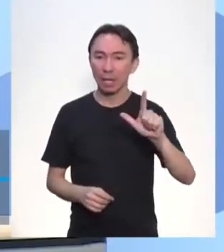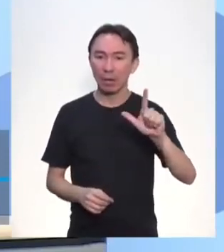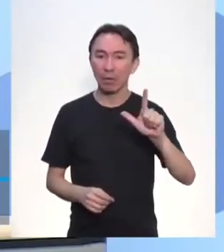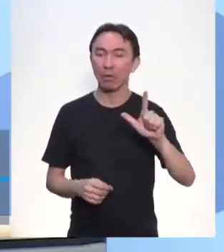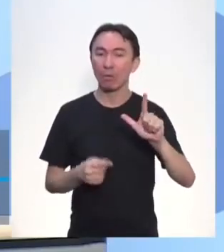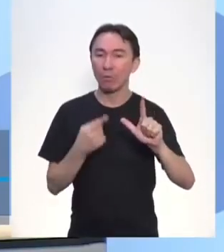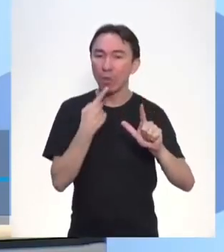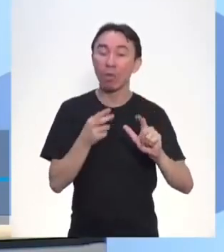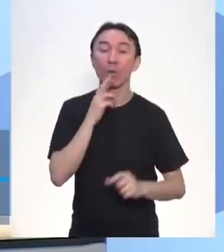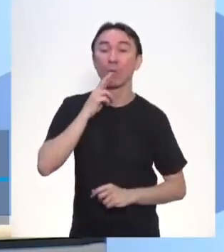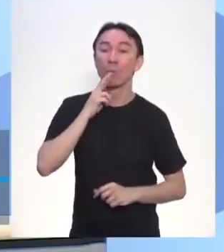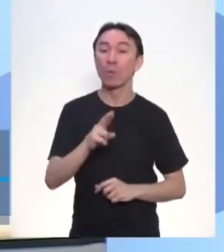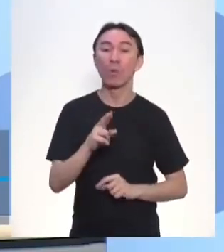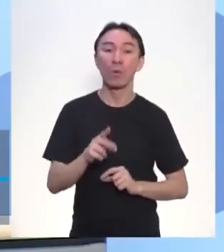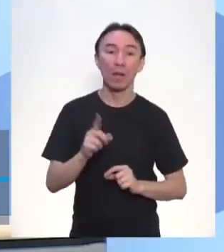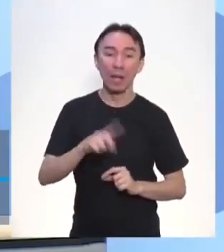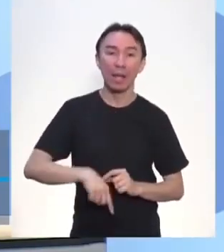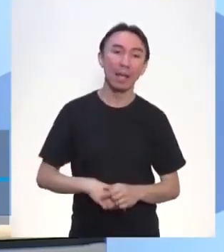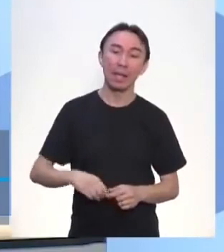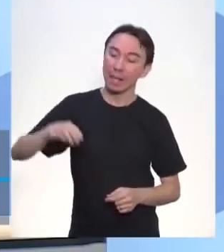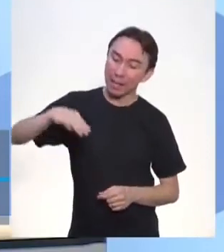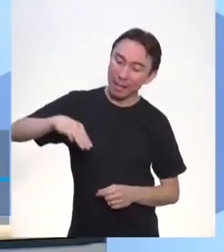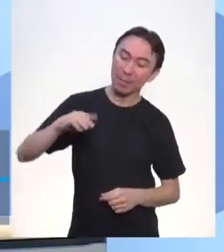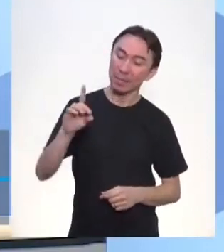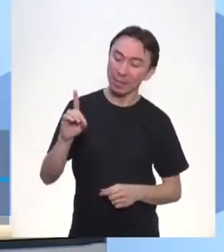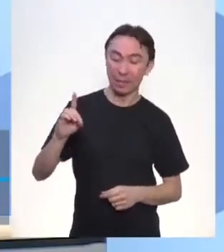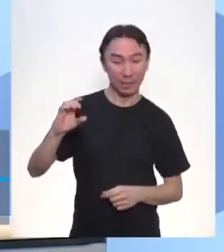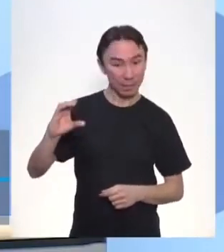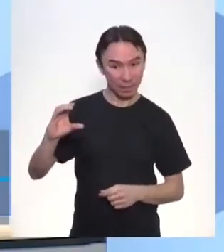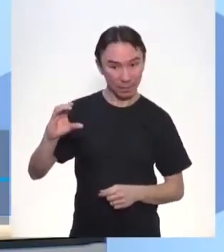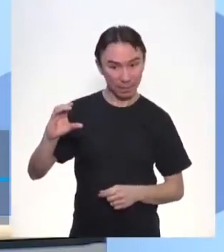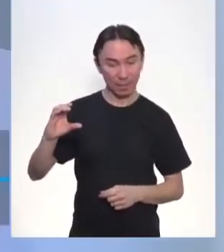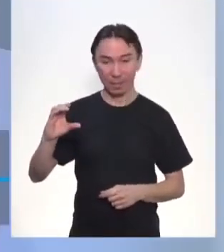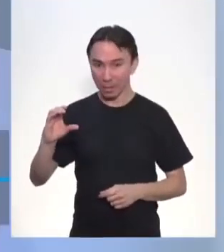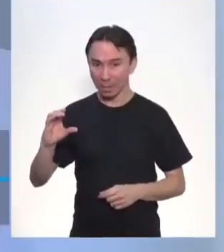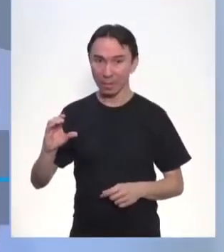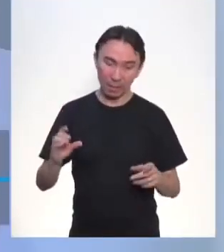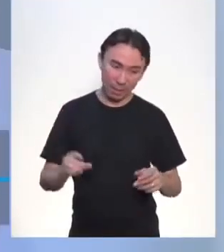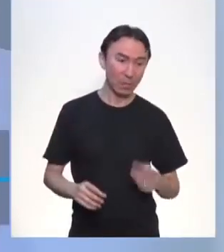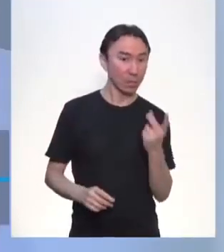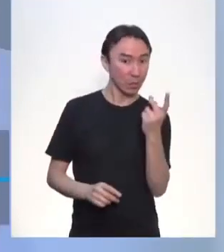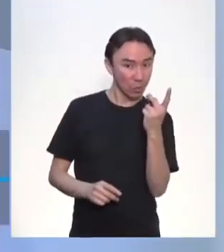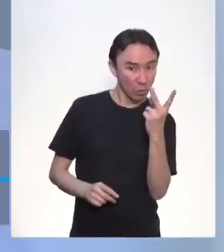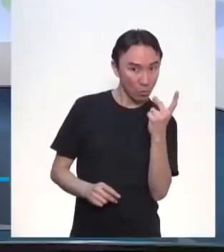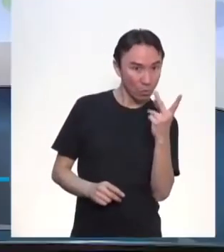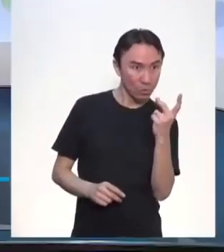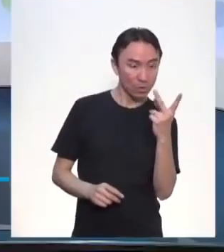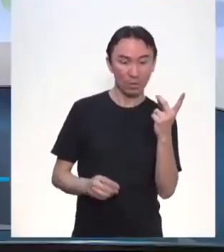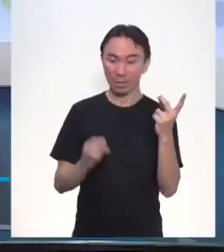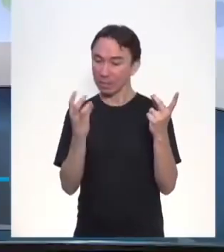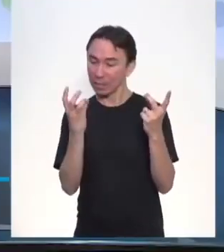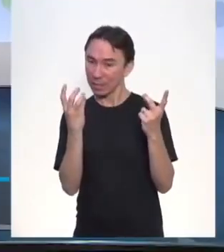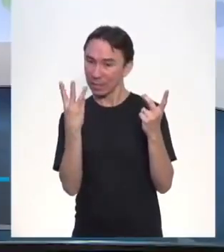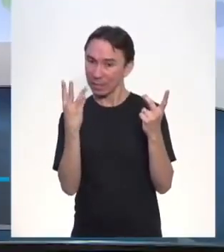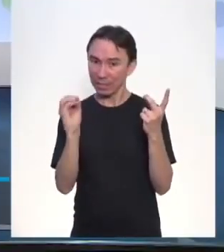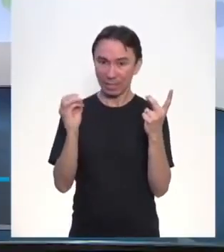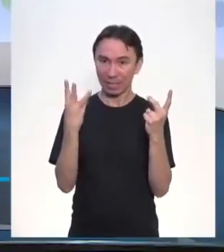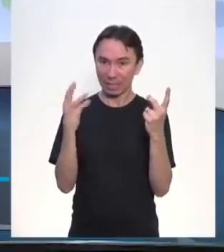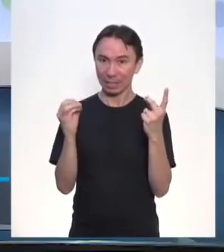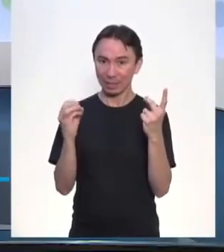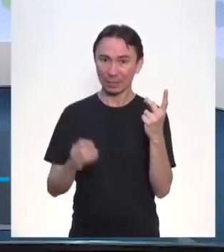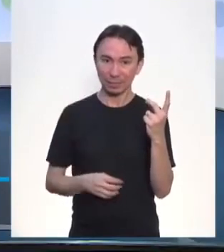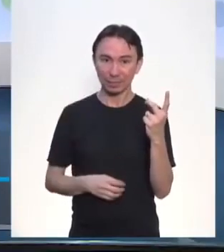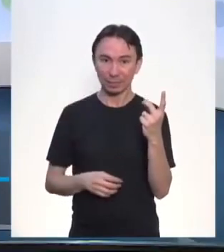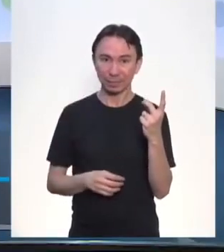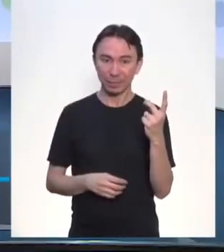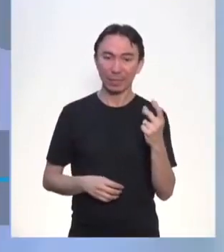né, seria o MDC entre 12 e 30, Boa. que é igual a 6, né? Ele escreveu o MMC, mas é MDC